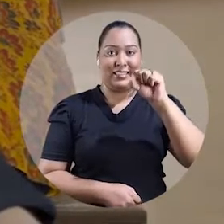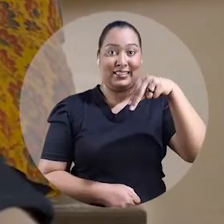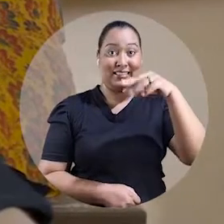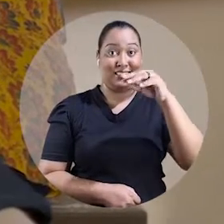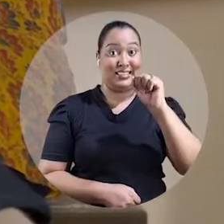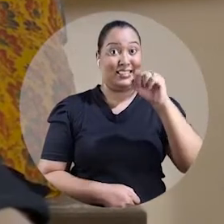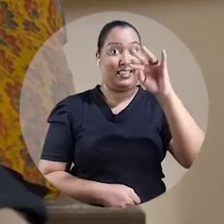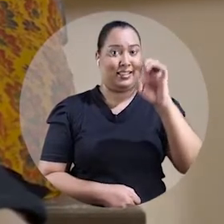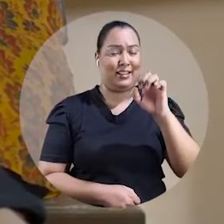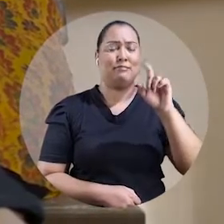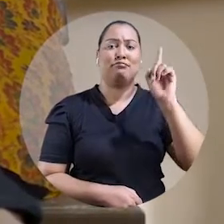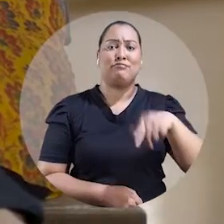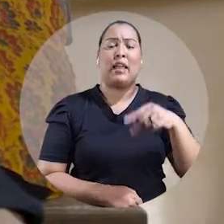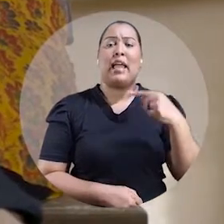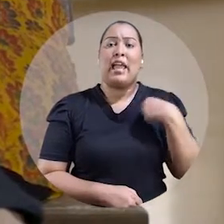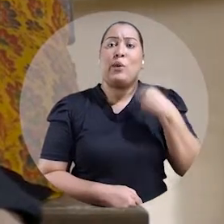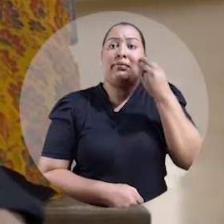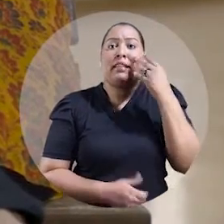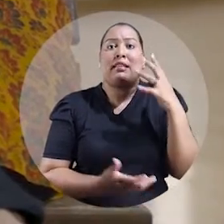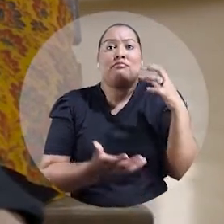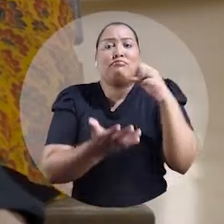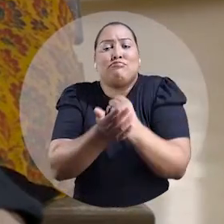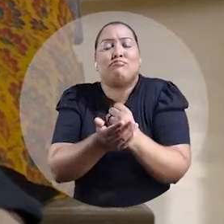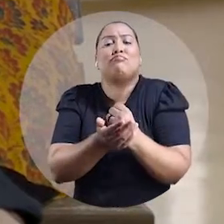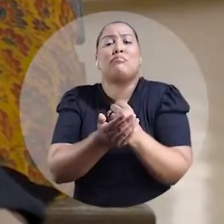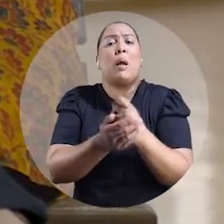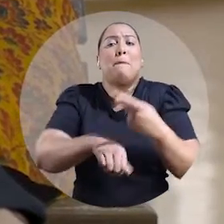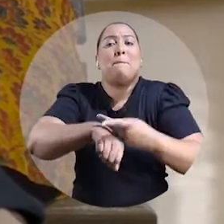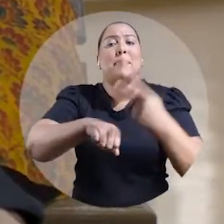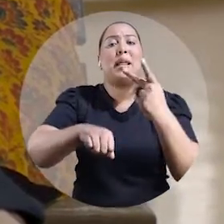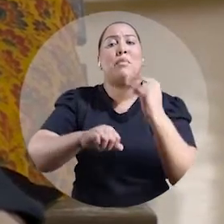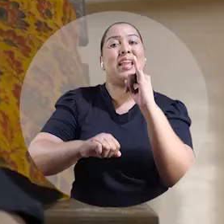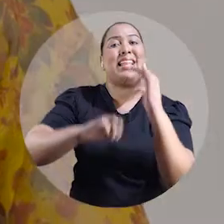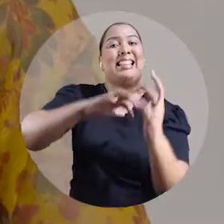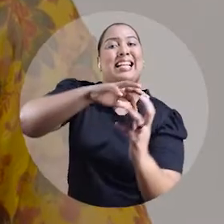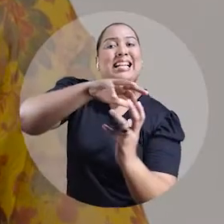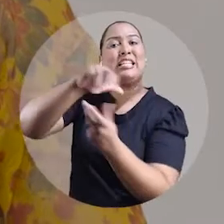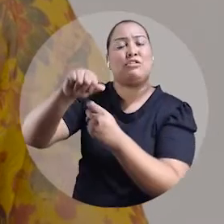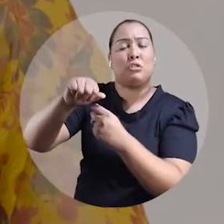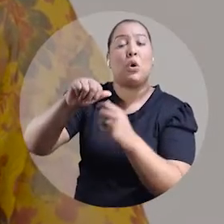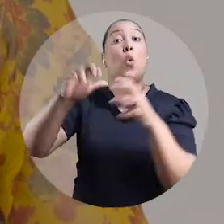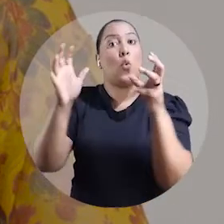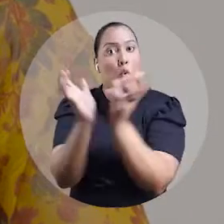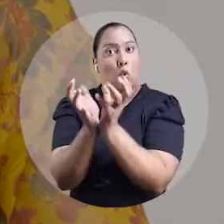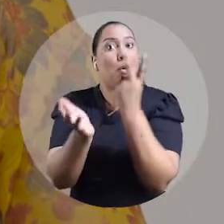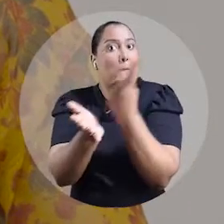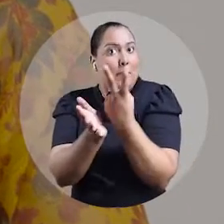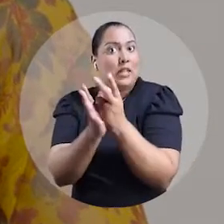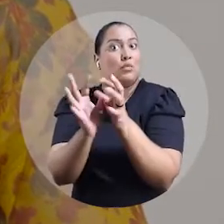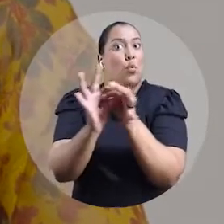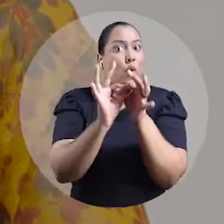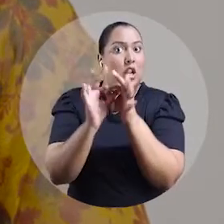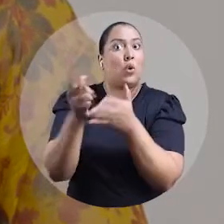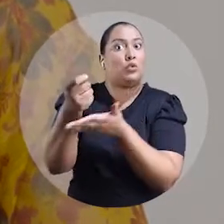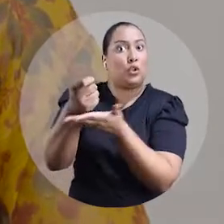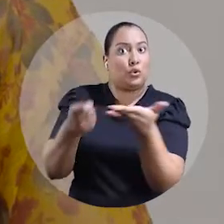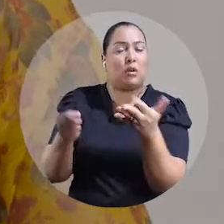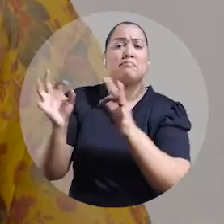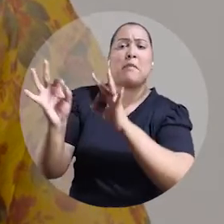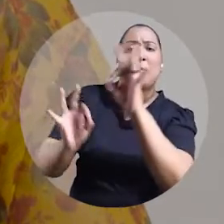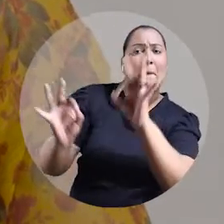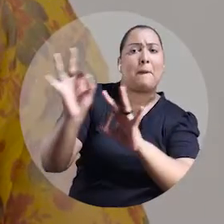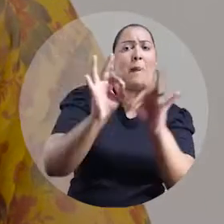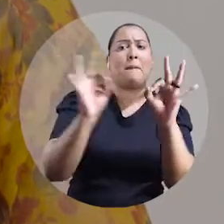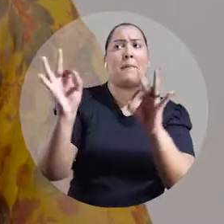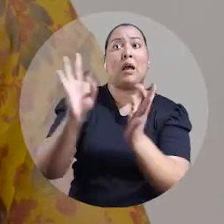no Prêmio Internacional de Literatura, organizado pela União Brasileira de Escritores também,